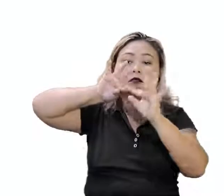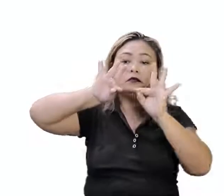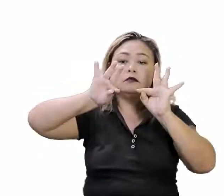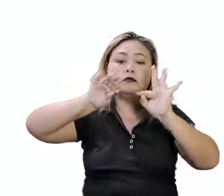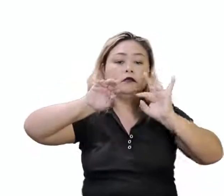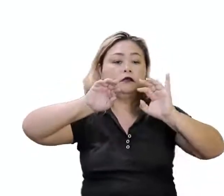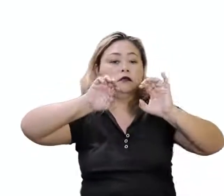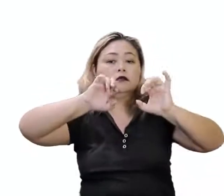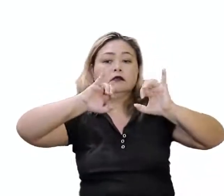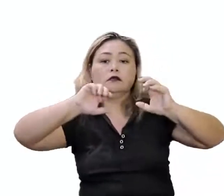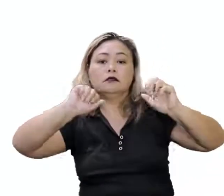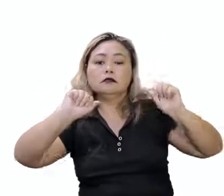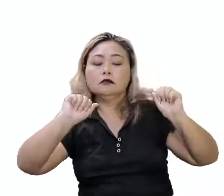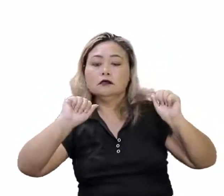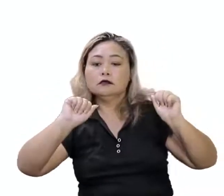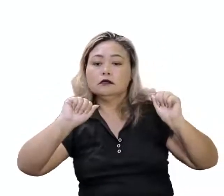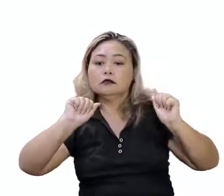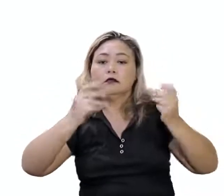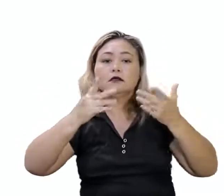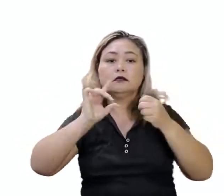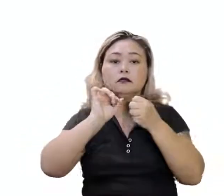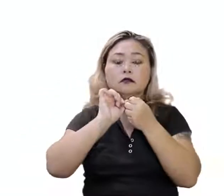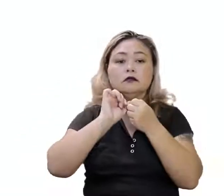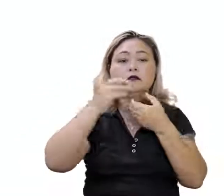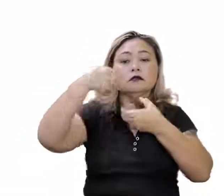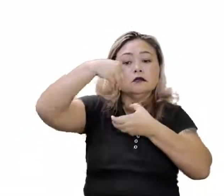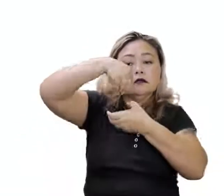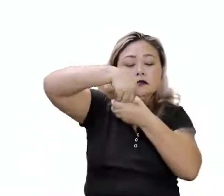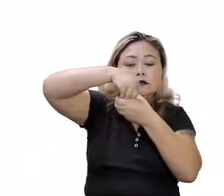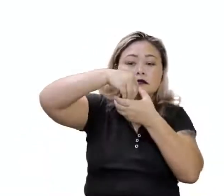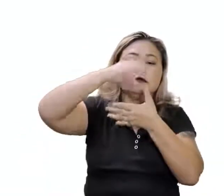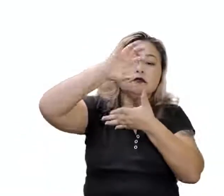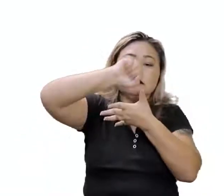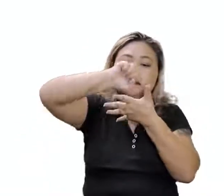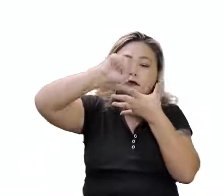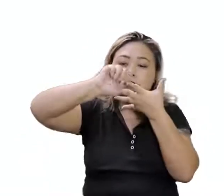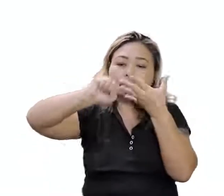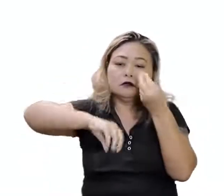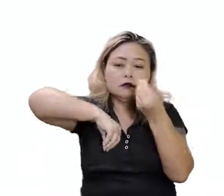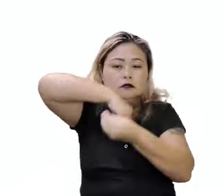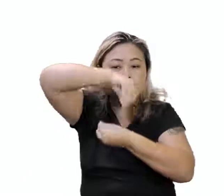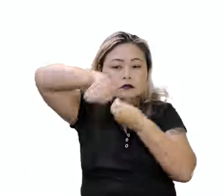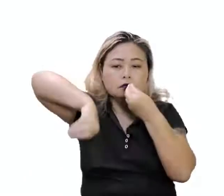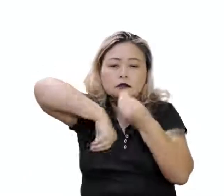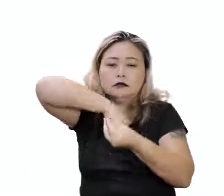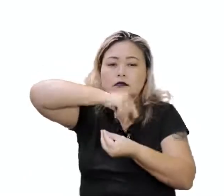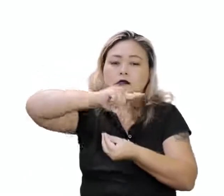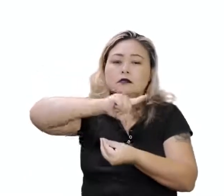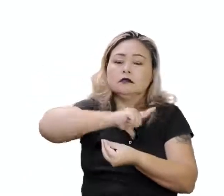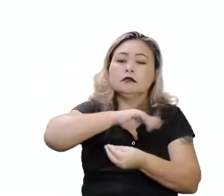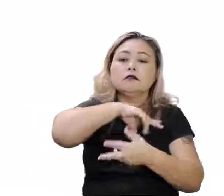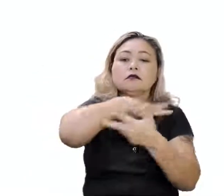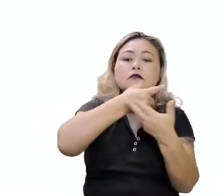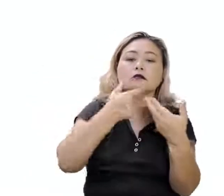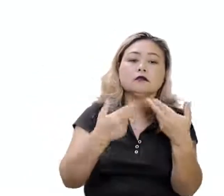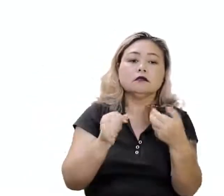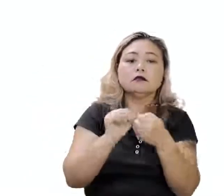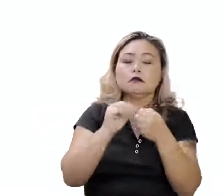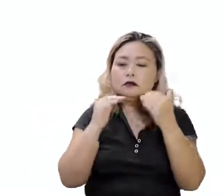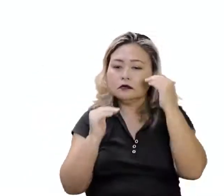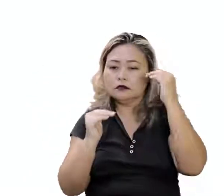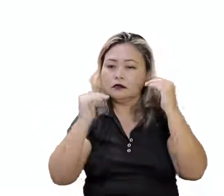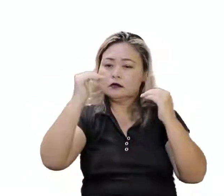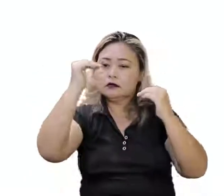São várias cadeias juntas e misturadas, onde você vai ter animais ocupando